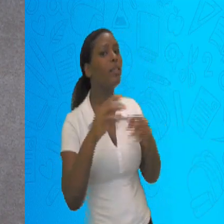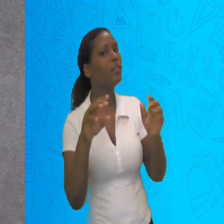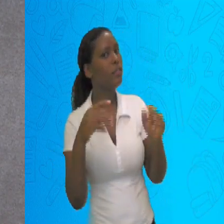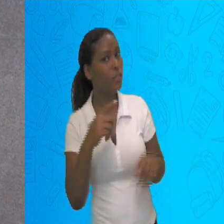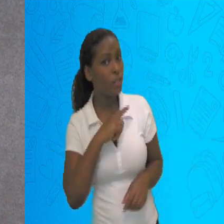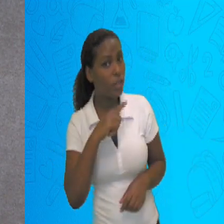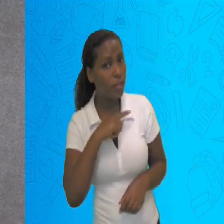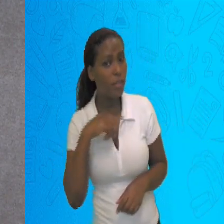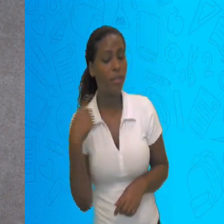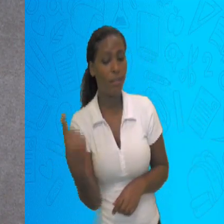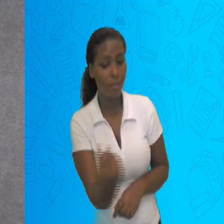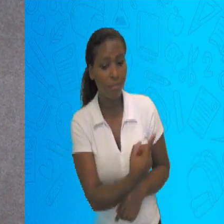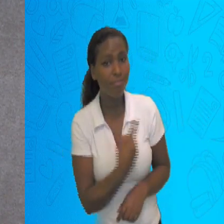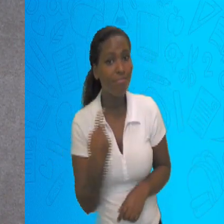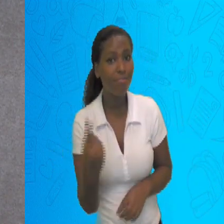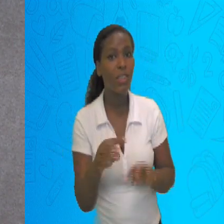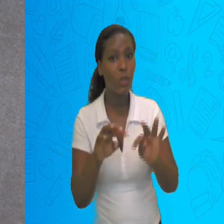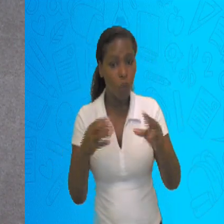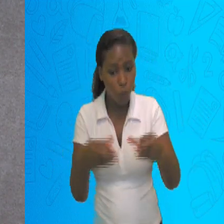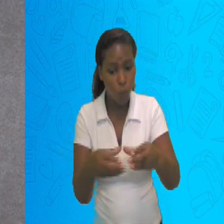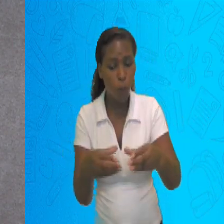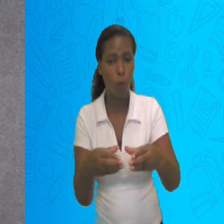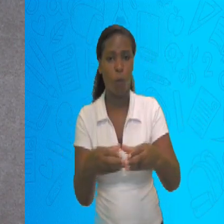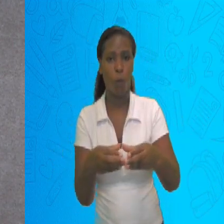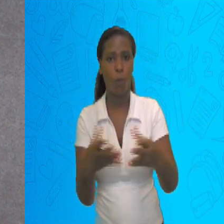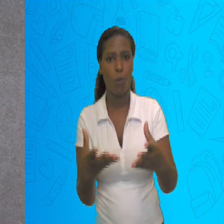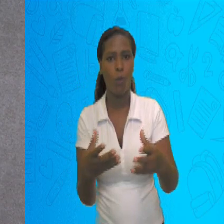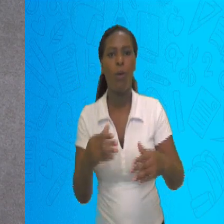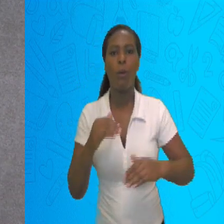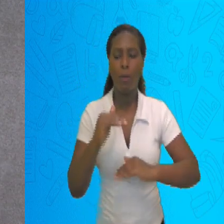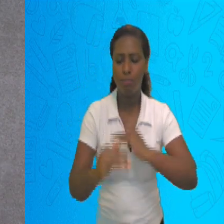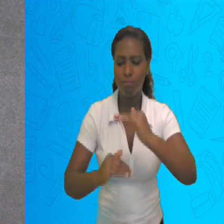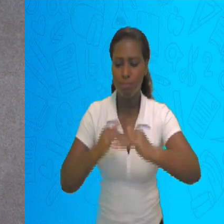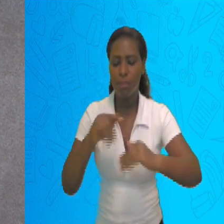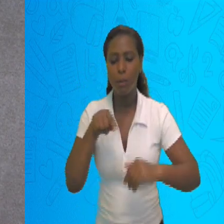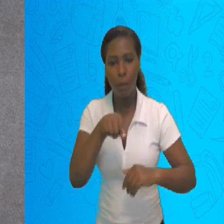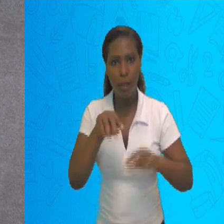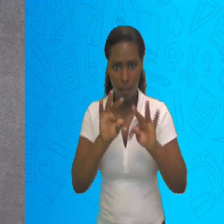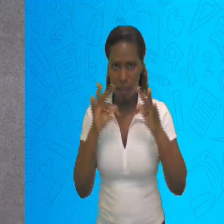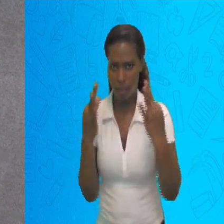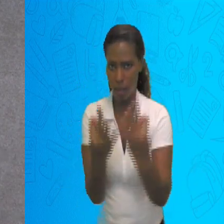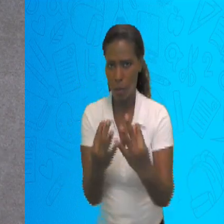fazia entre si os benefícios para que essa tribo indígena caminhasse bem.